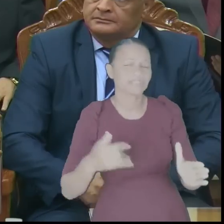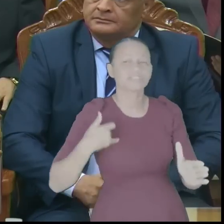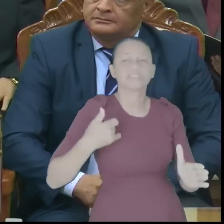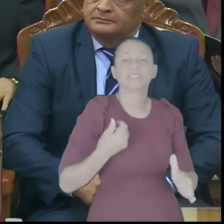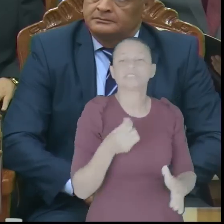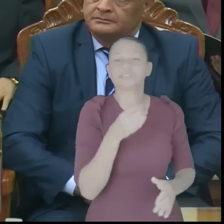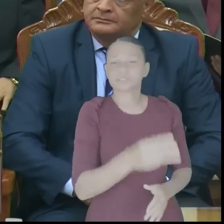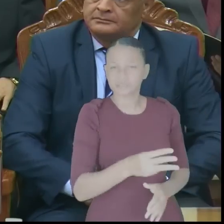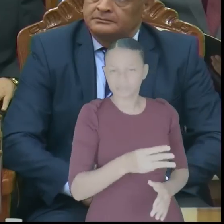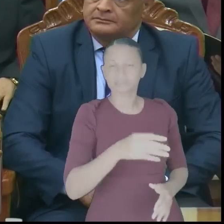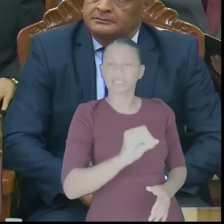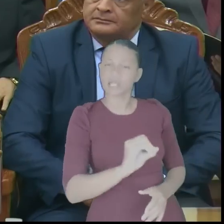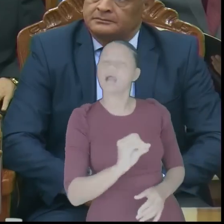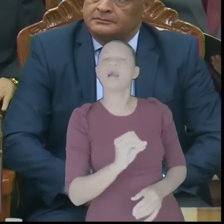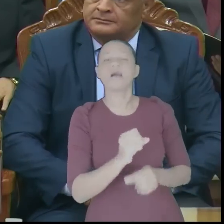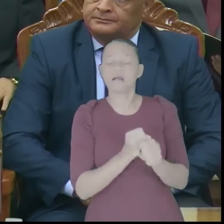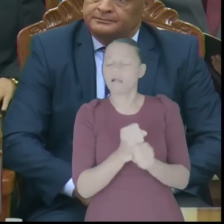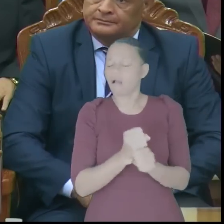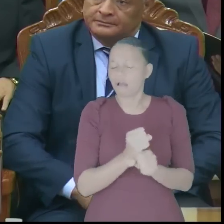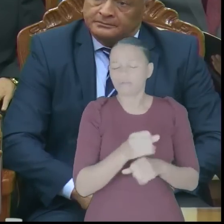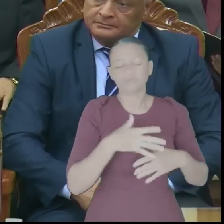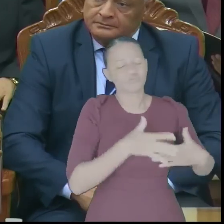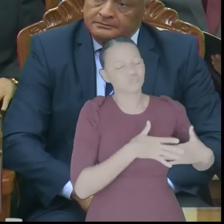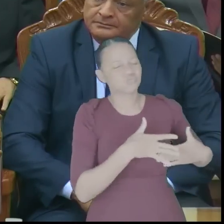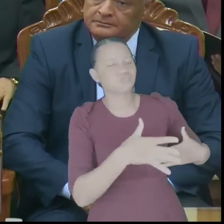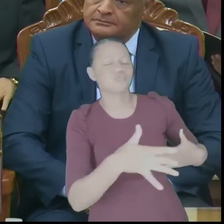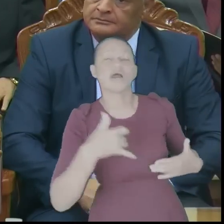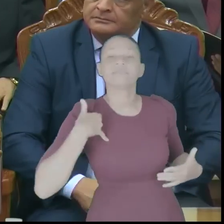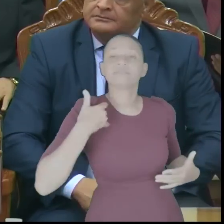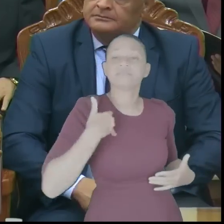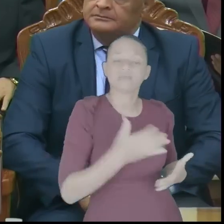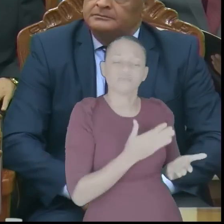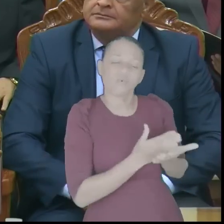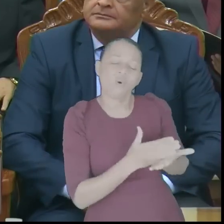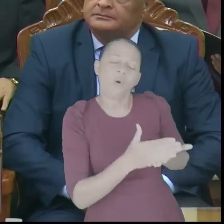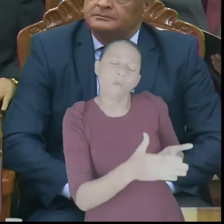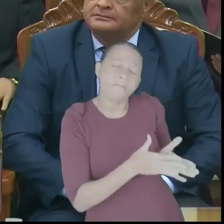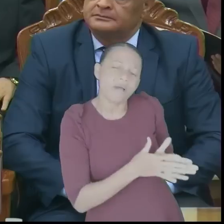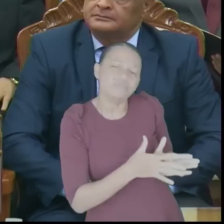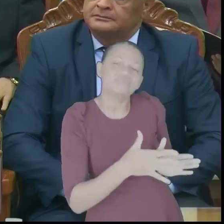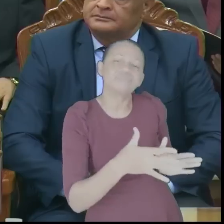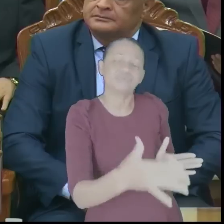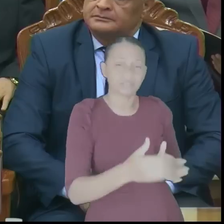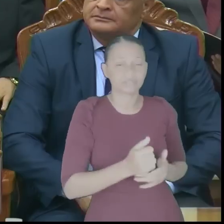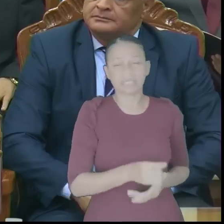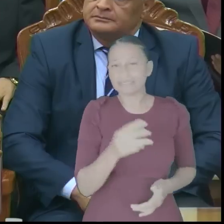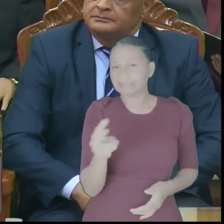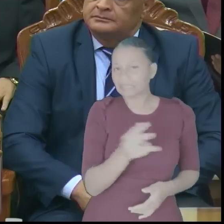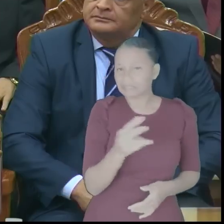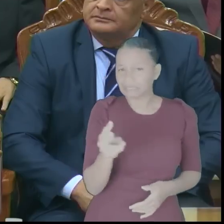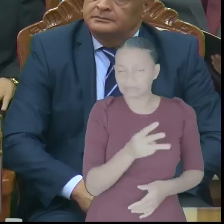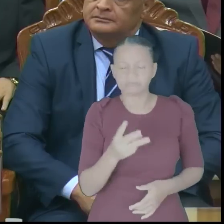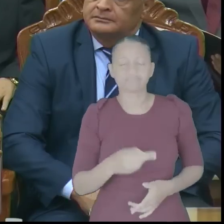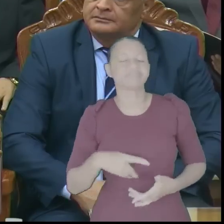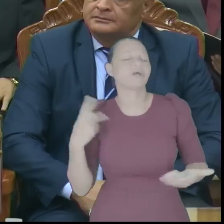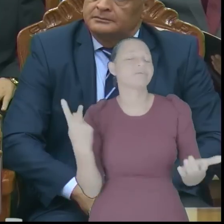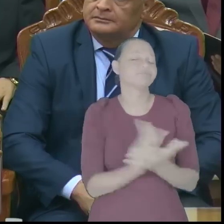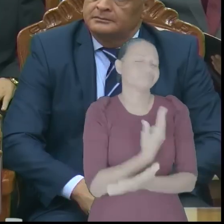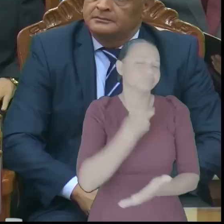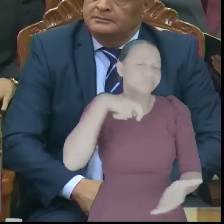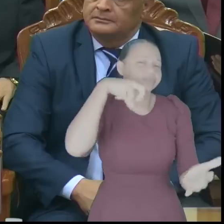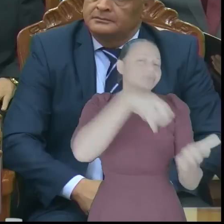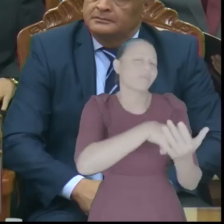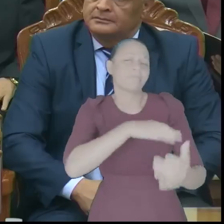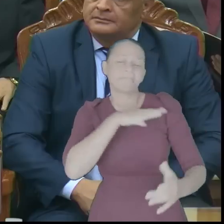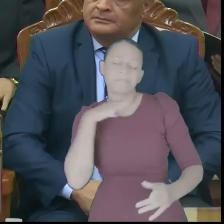seu ministério. Aos 30 anos ele começa seu ministério. Aos 33 ele é condenado à morte, e morte